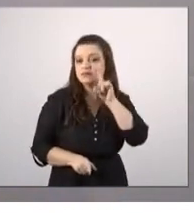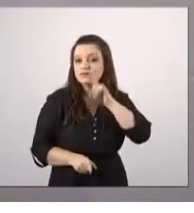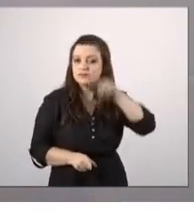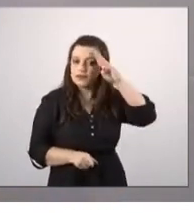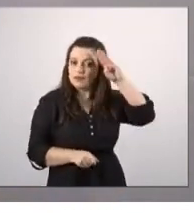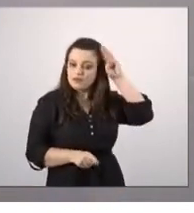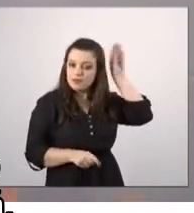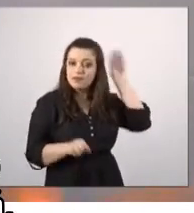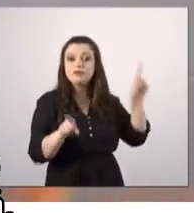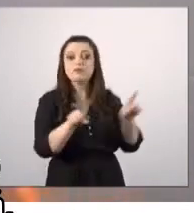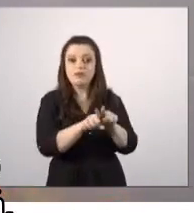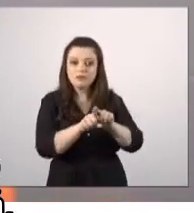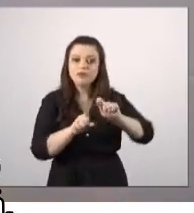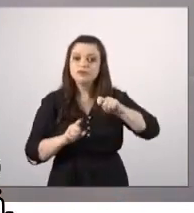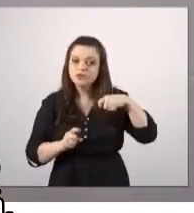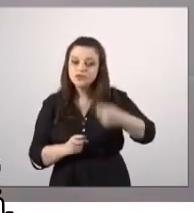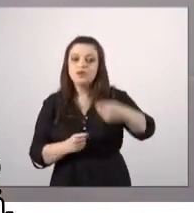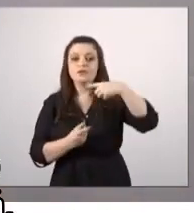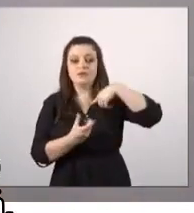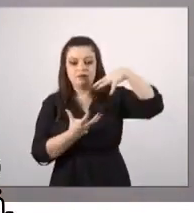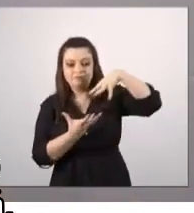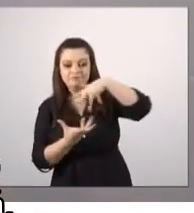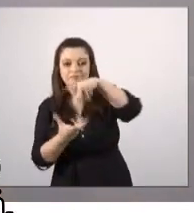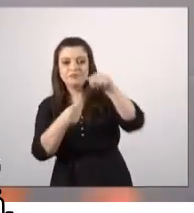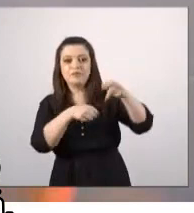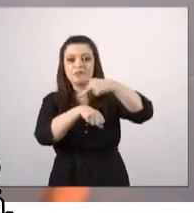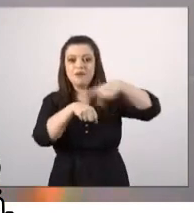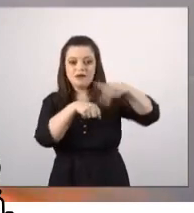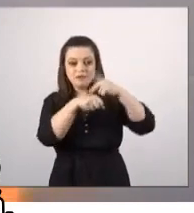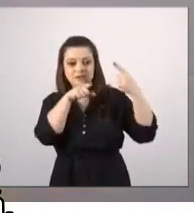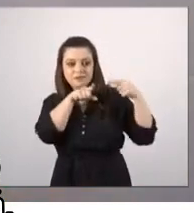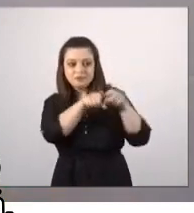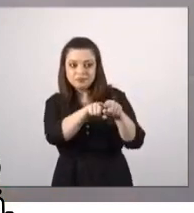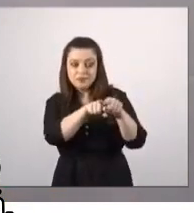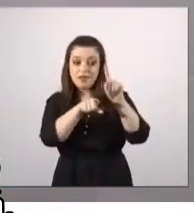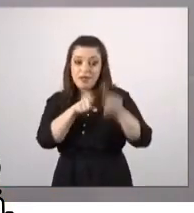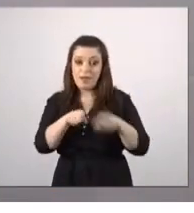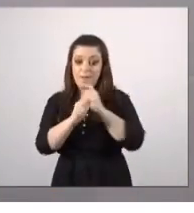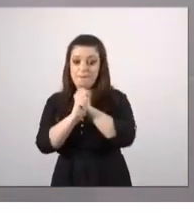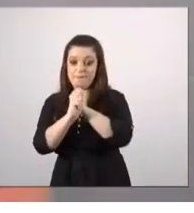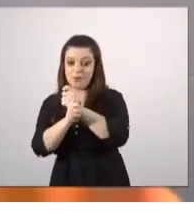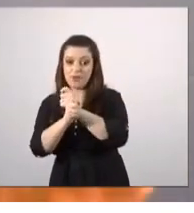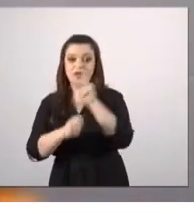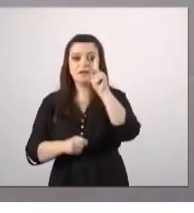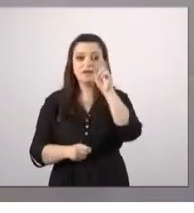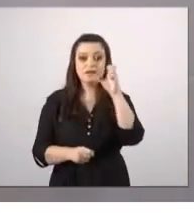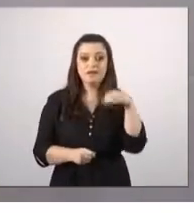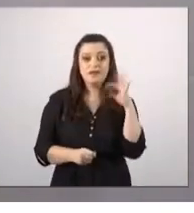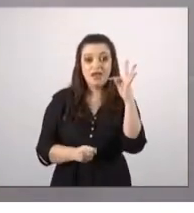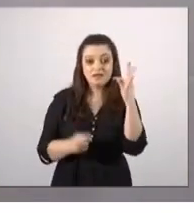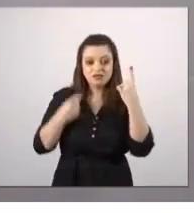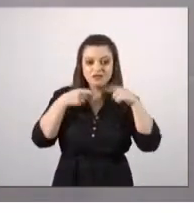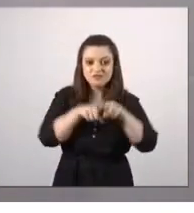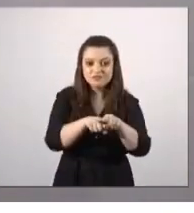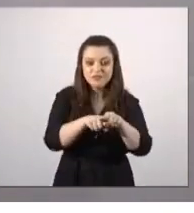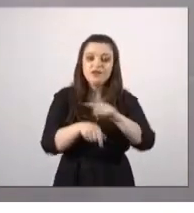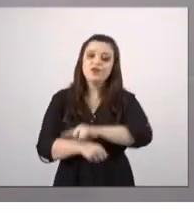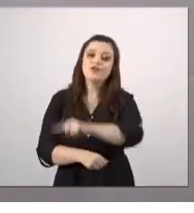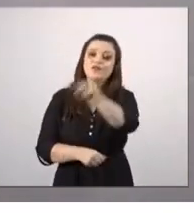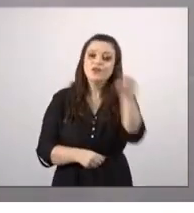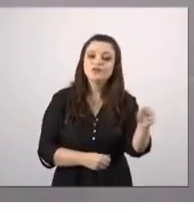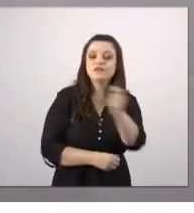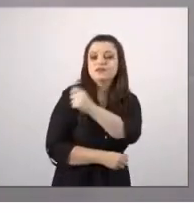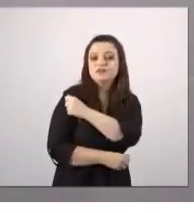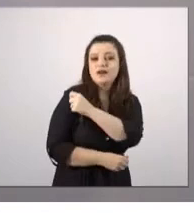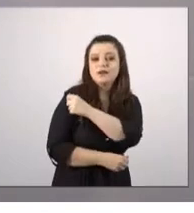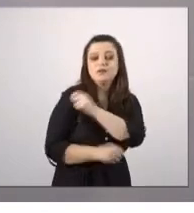internacionalização. Por ser resultado dessa parceria entre a Kent State e a PUC do Paraná, vocês, os nossos estudantes, têm